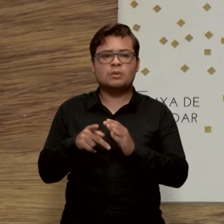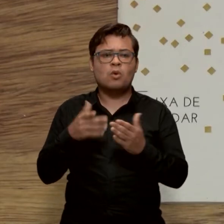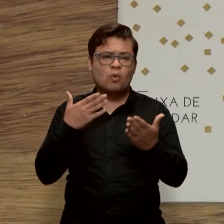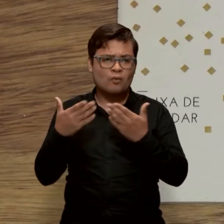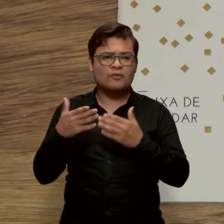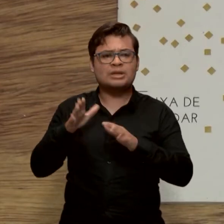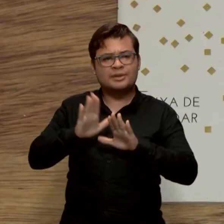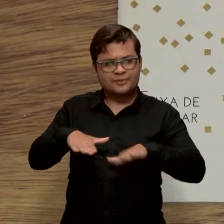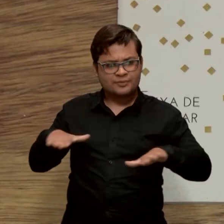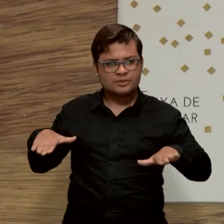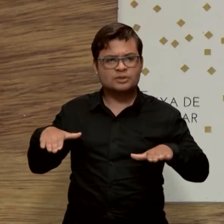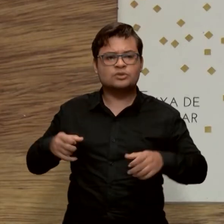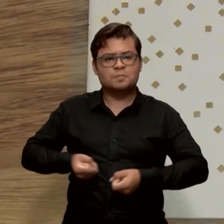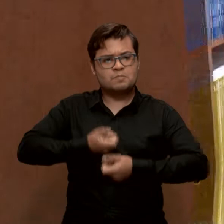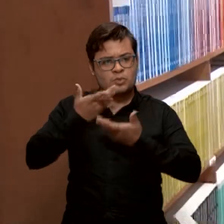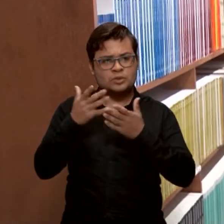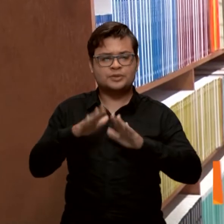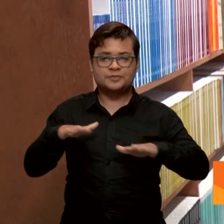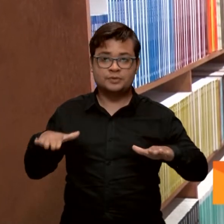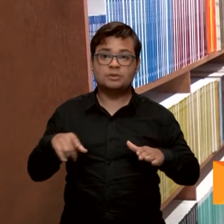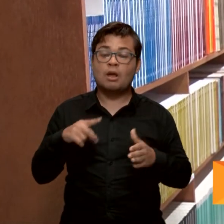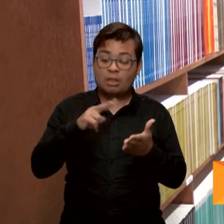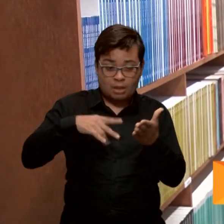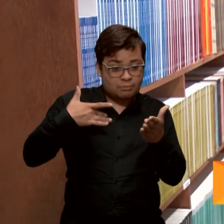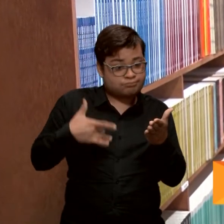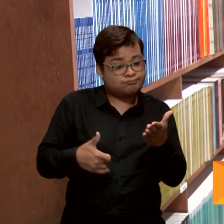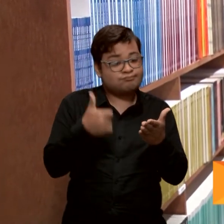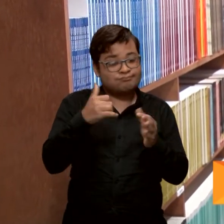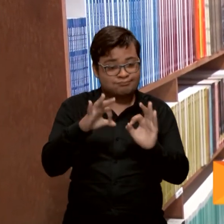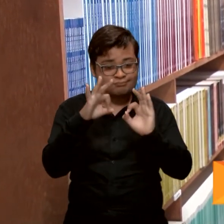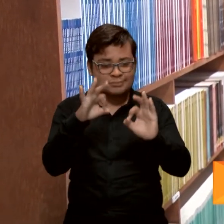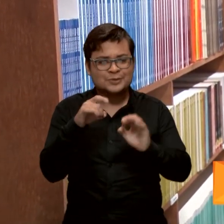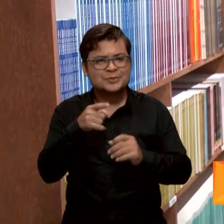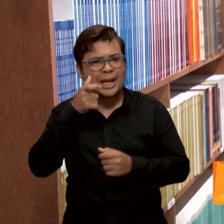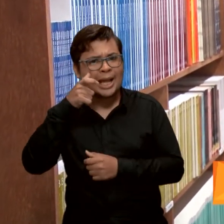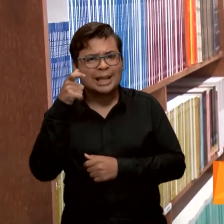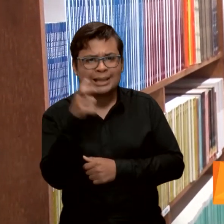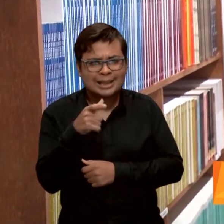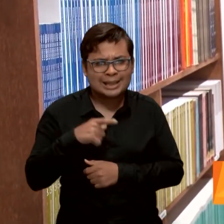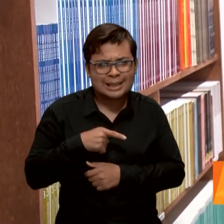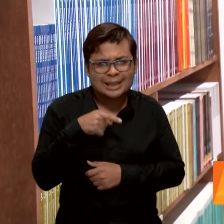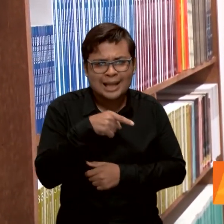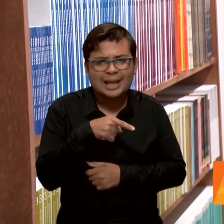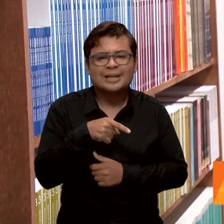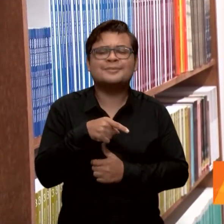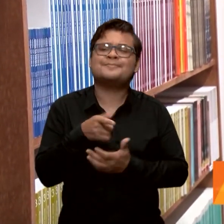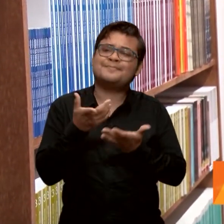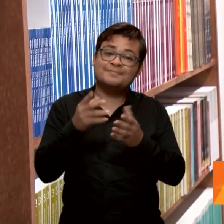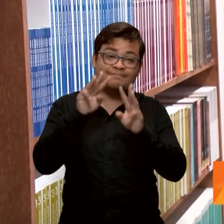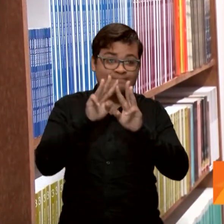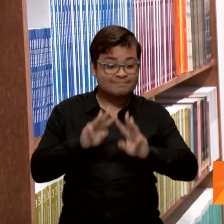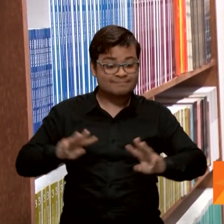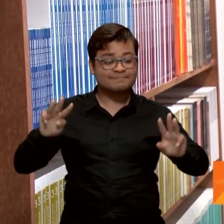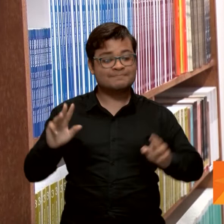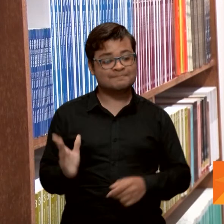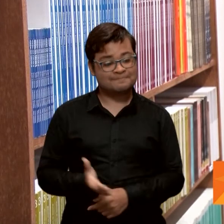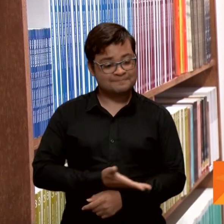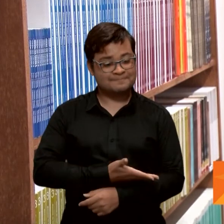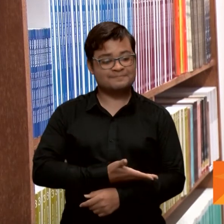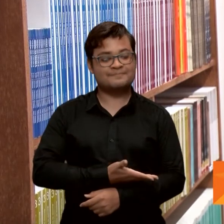muito a pena a leitura. Se interessou por algum dos títulos divulgados aqui? Acesse